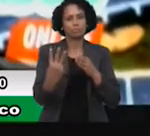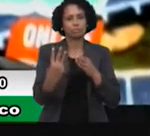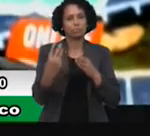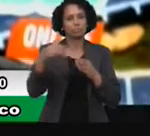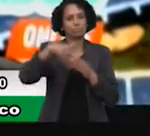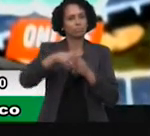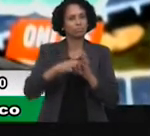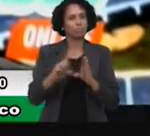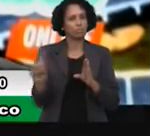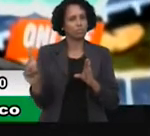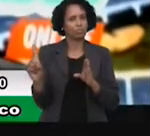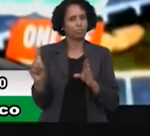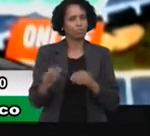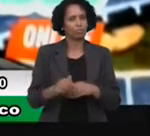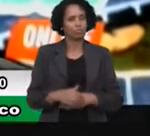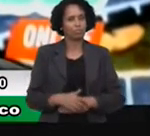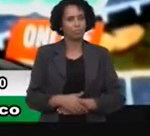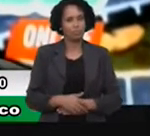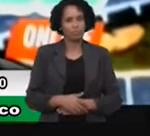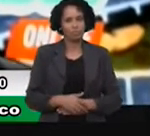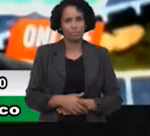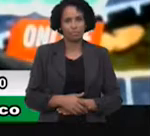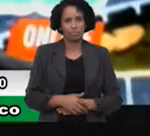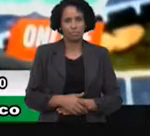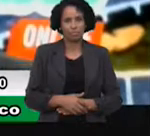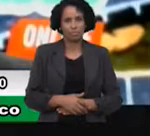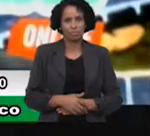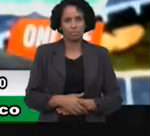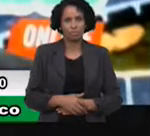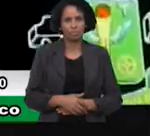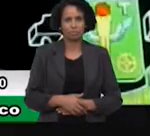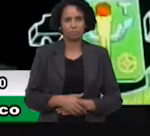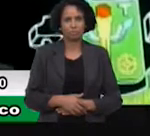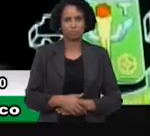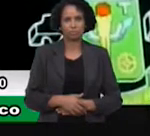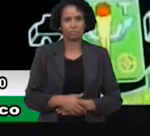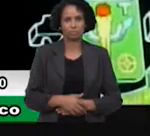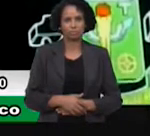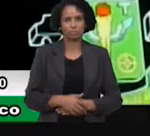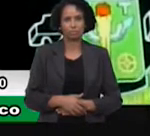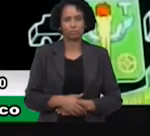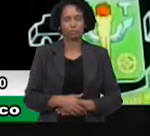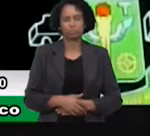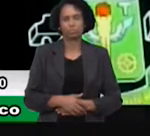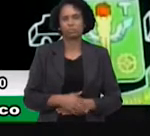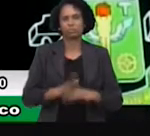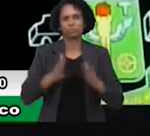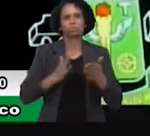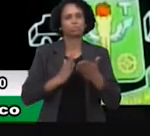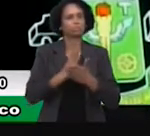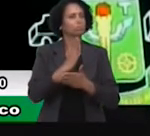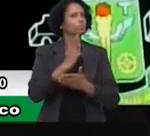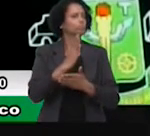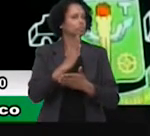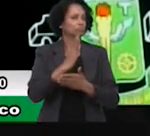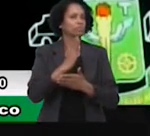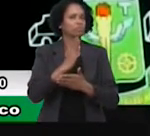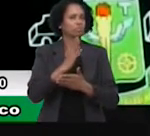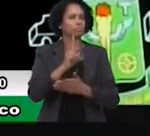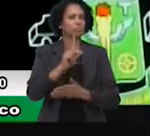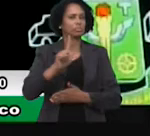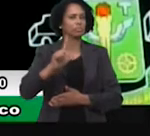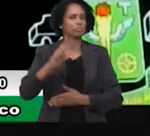votaram não. Aprovado o